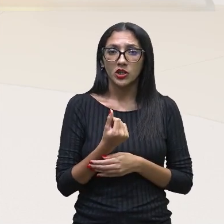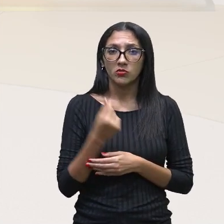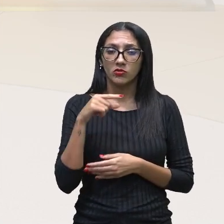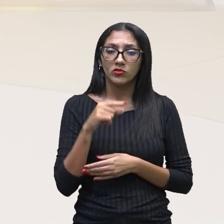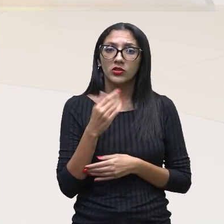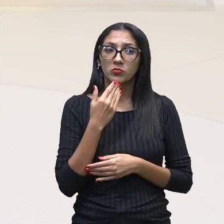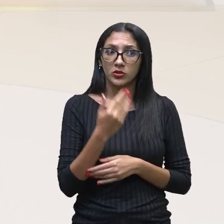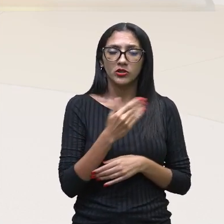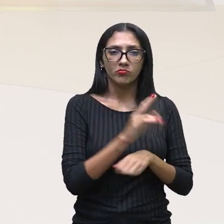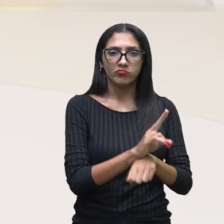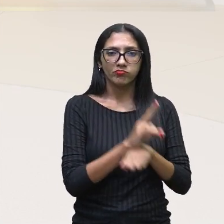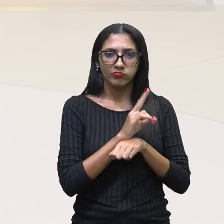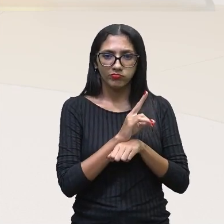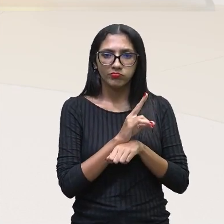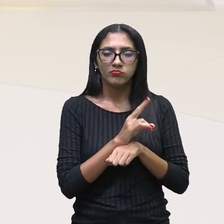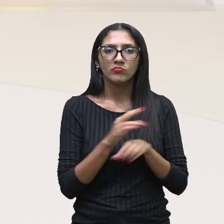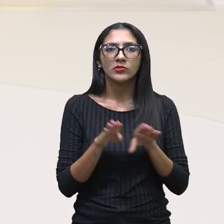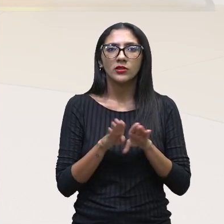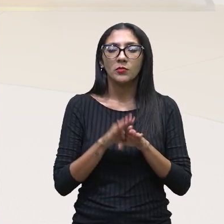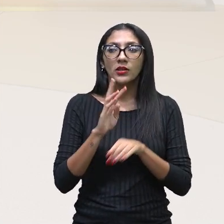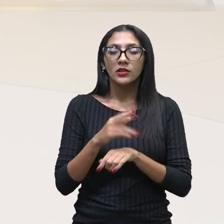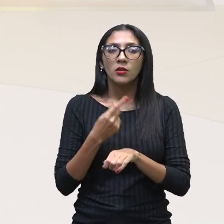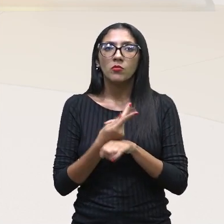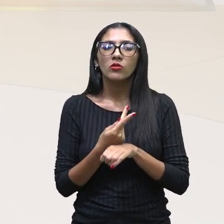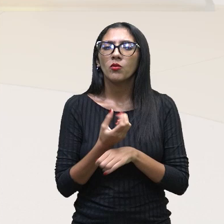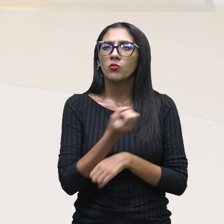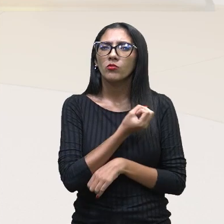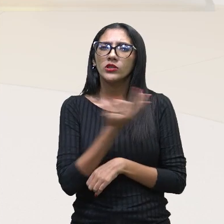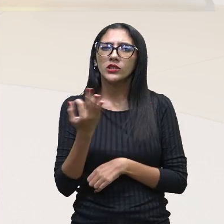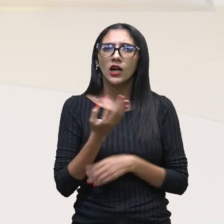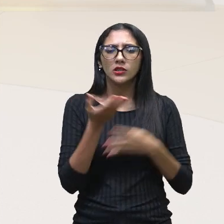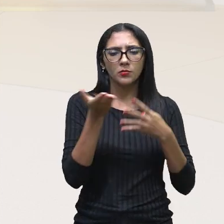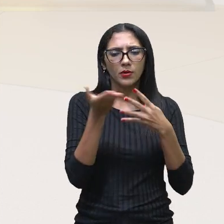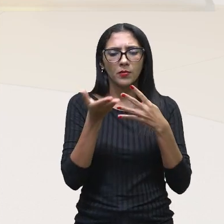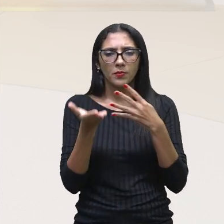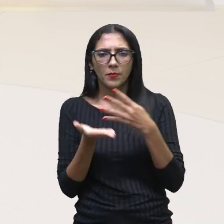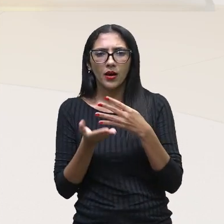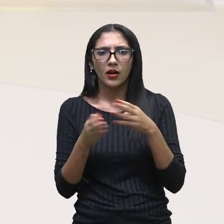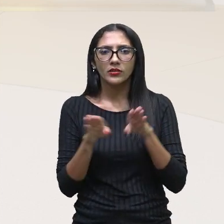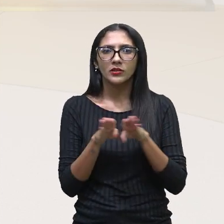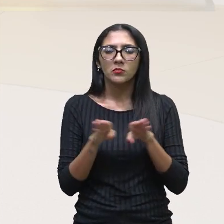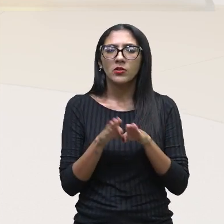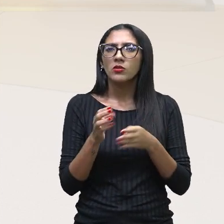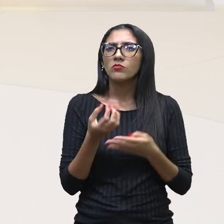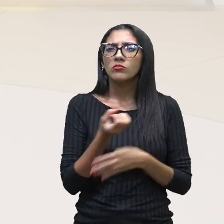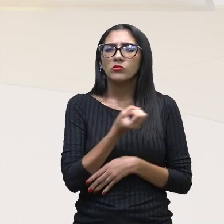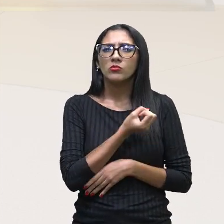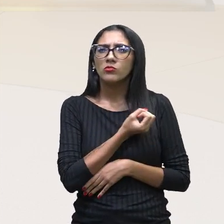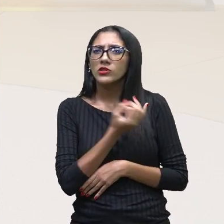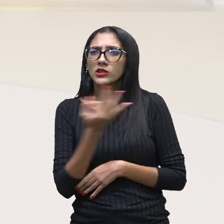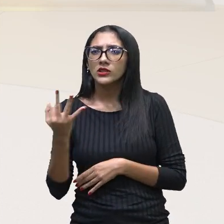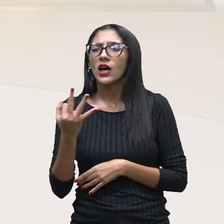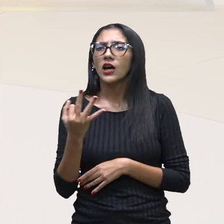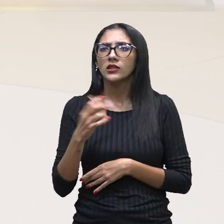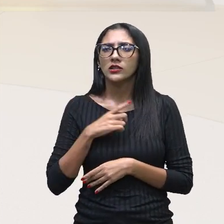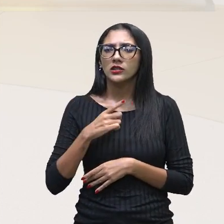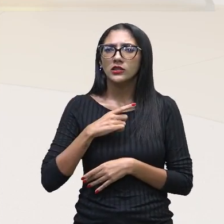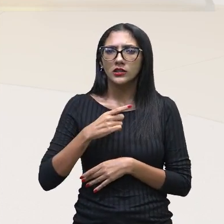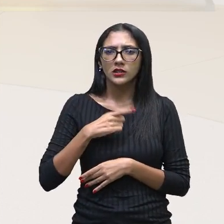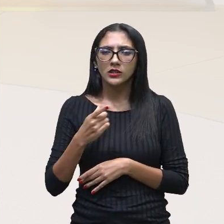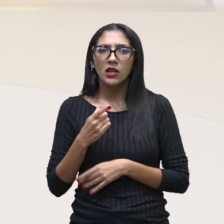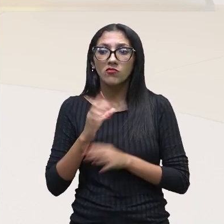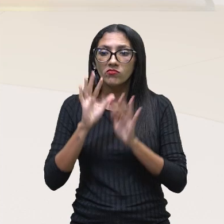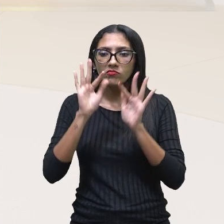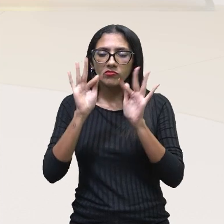ter, tá? O valor que você vai pagar de parcelas e a quantidade de parcelas que você vai ter para quitar a